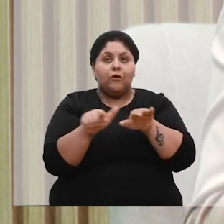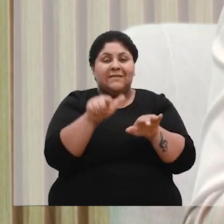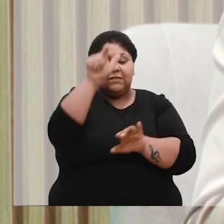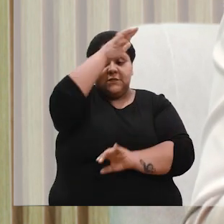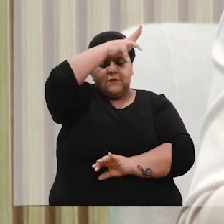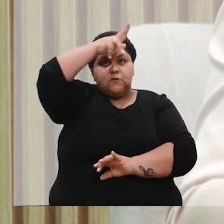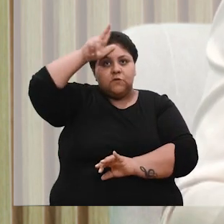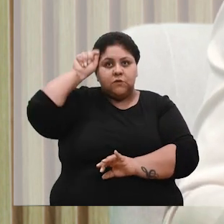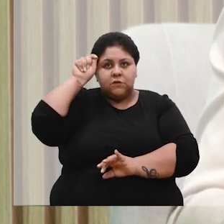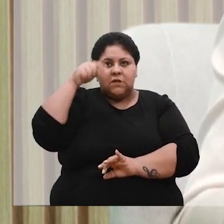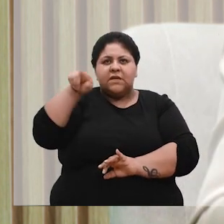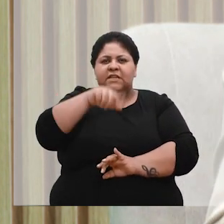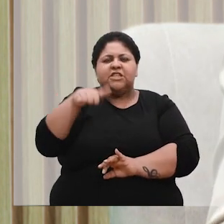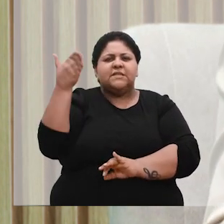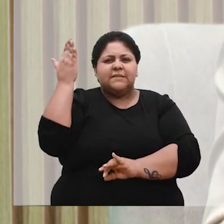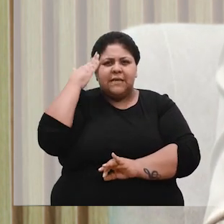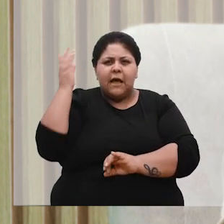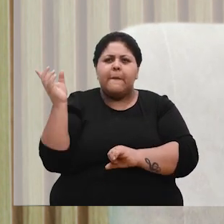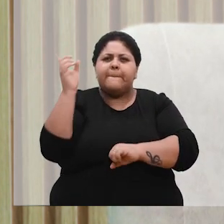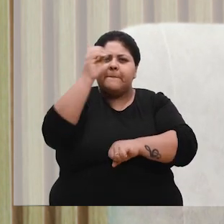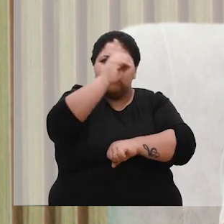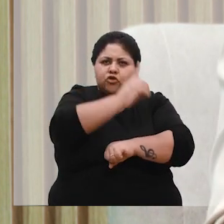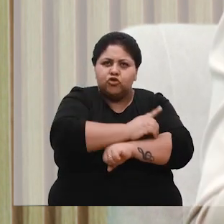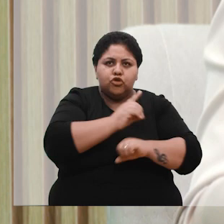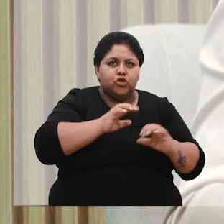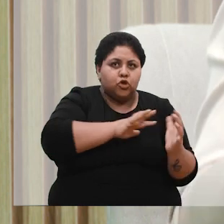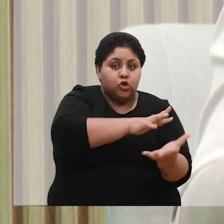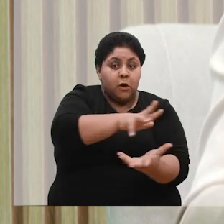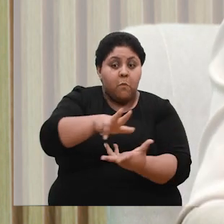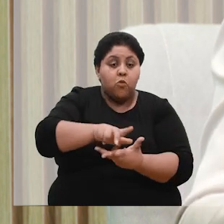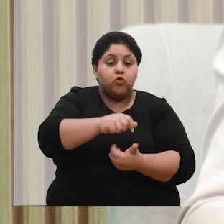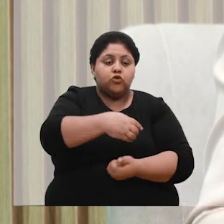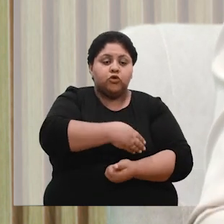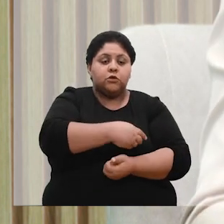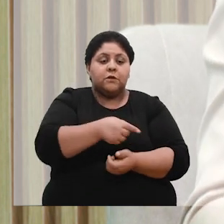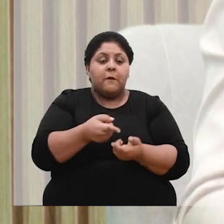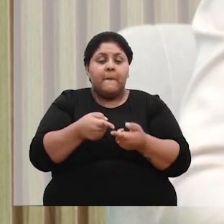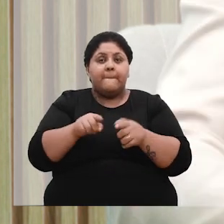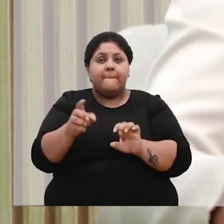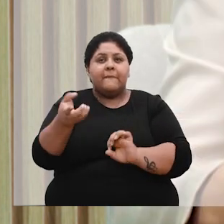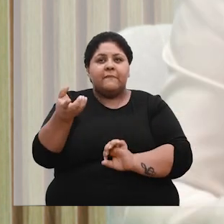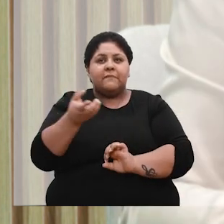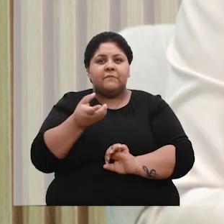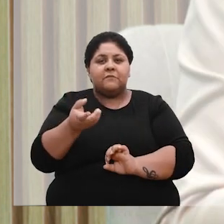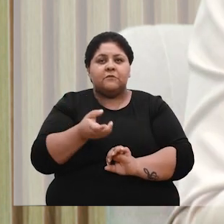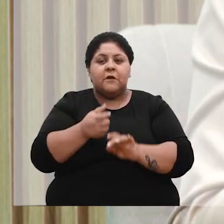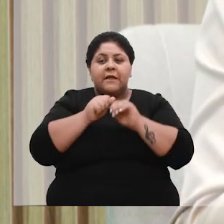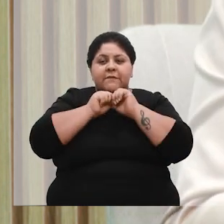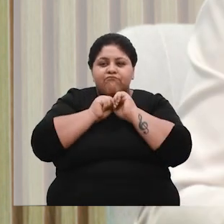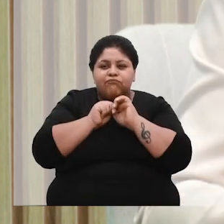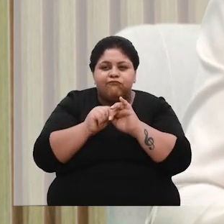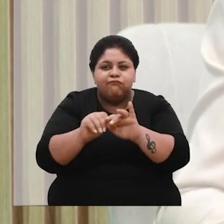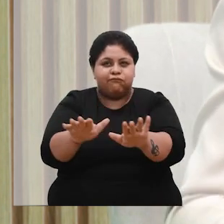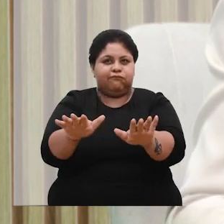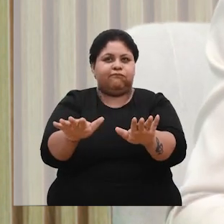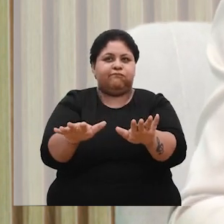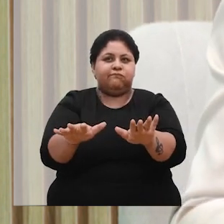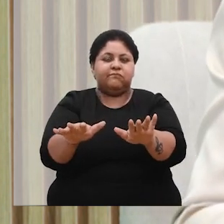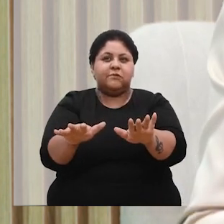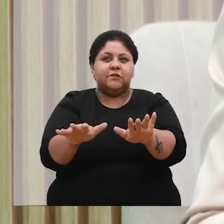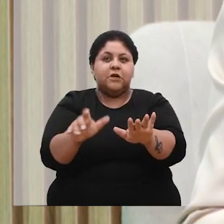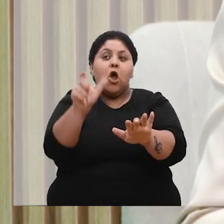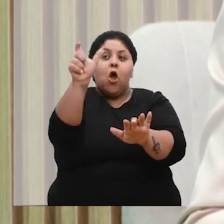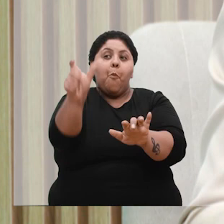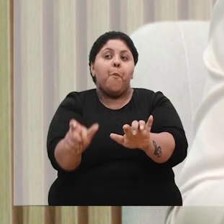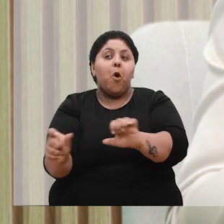criássemos também uma semana municipal. A gente sabe já da data, né, do Dia Mundial da Amamentação, mas a gente queria estender um pouco